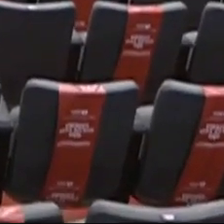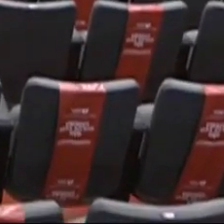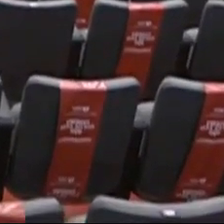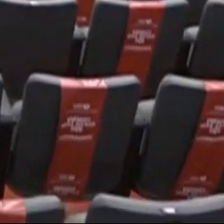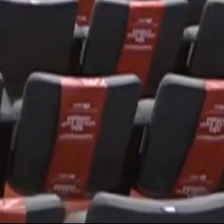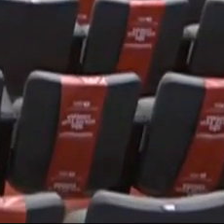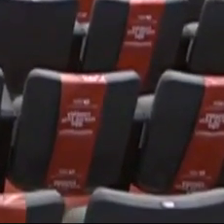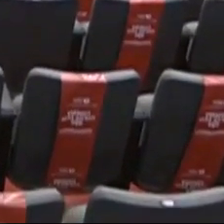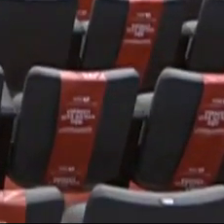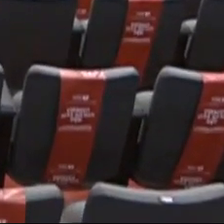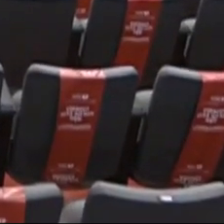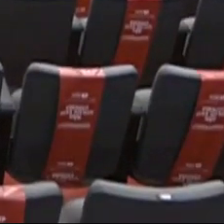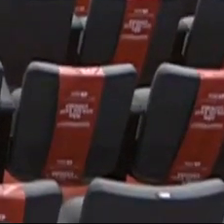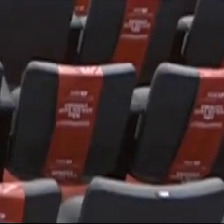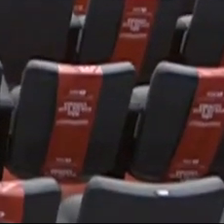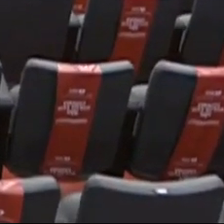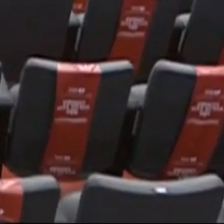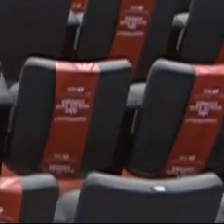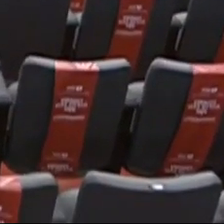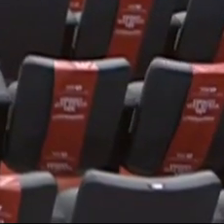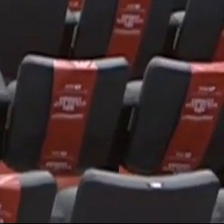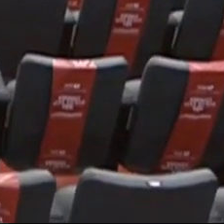E aí